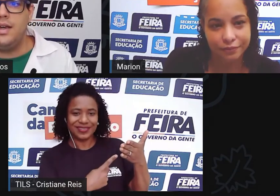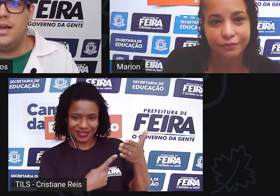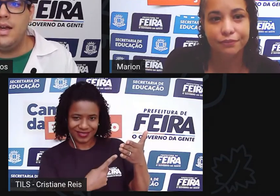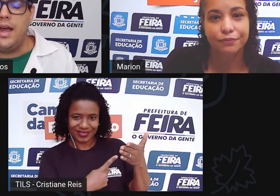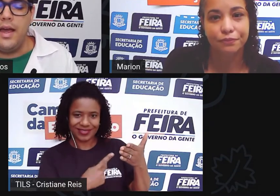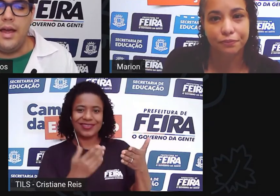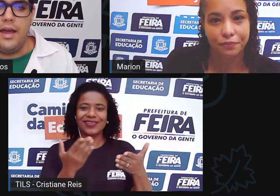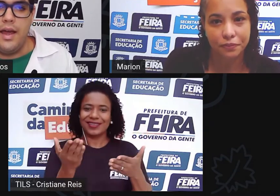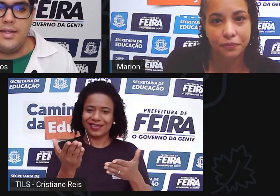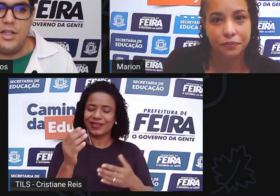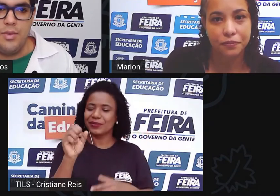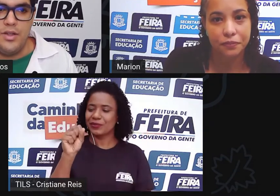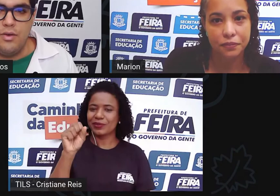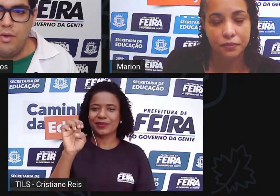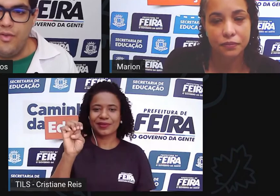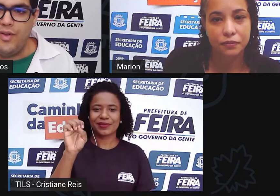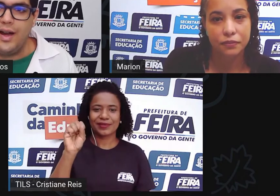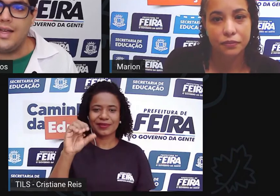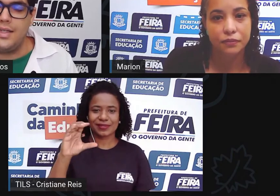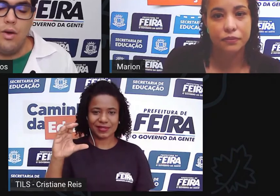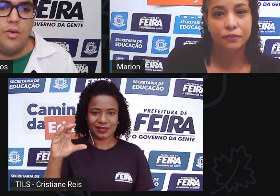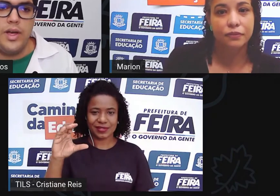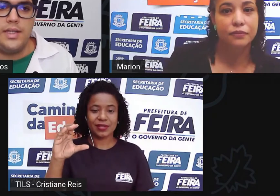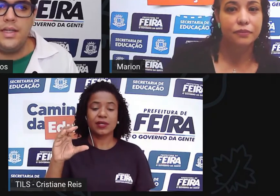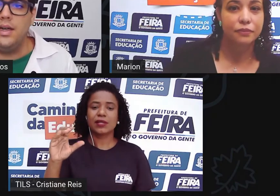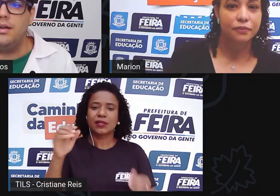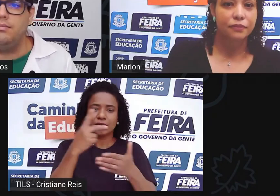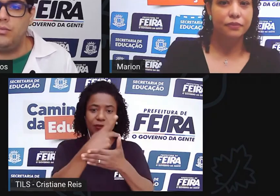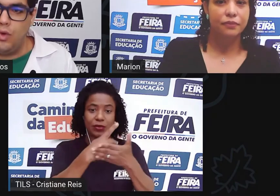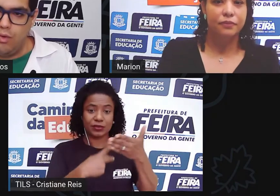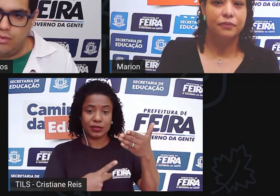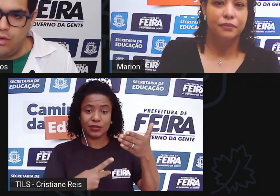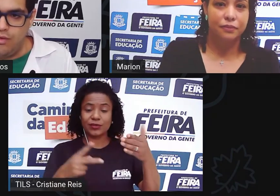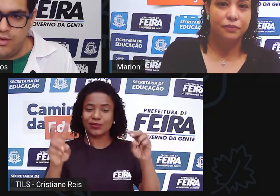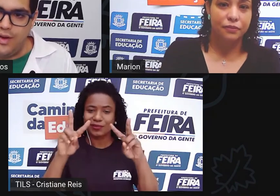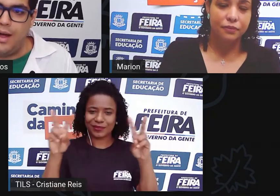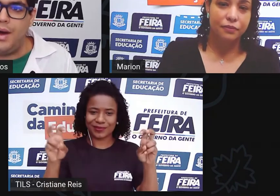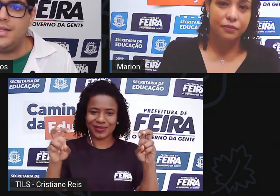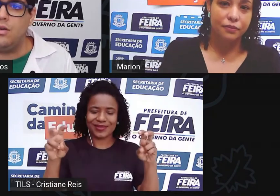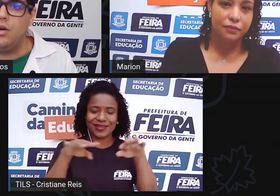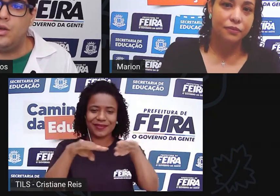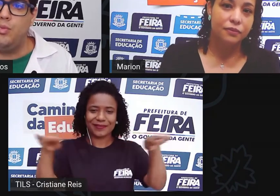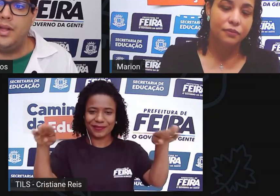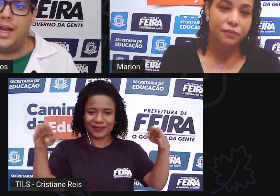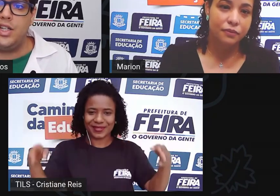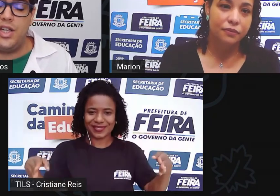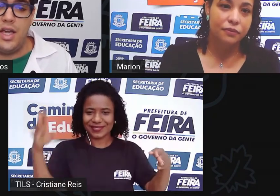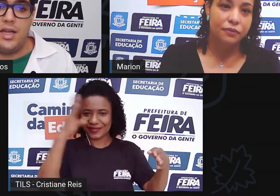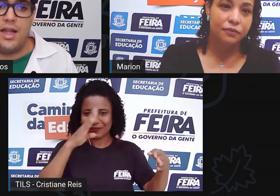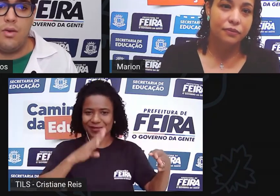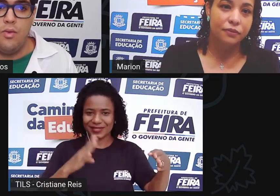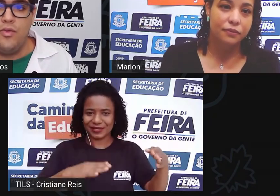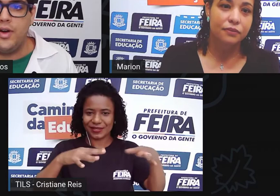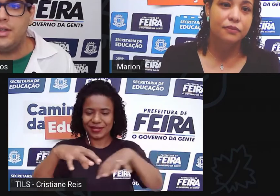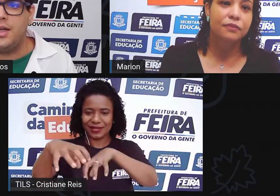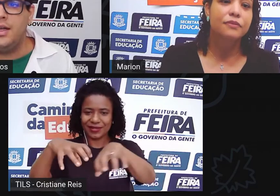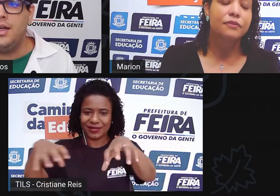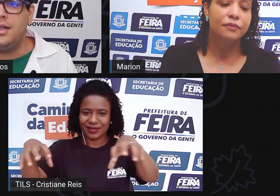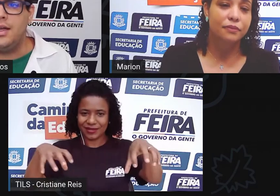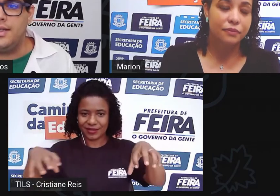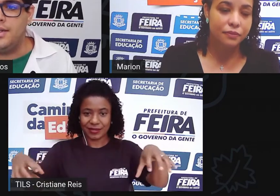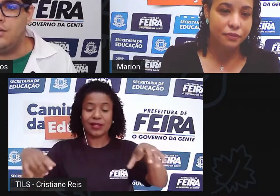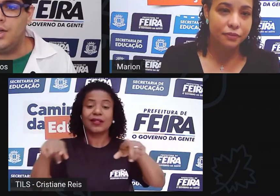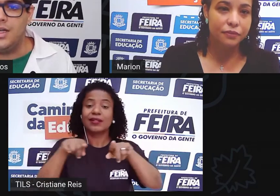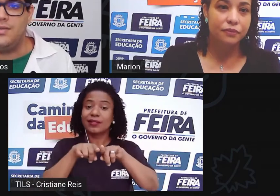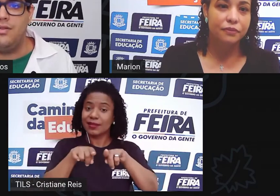SESC. Recentemente eu ouvi falar, assim, não conhecia, estou ouvindo falar mais agora, do Panela Cheia, da CUFA, né,